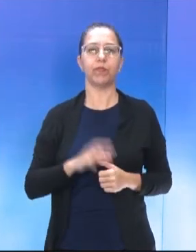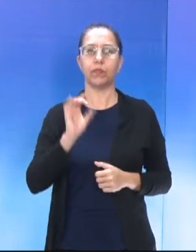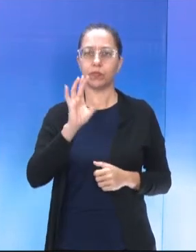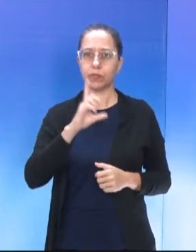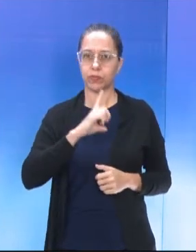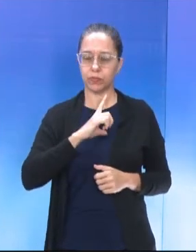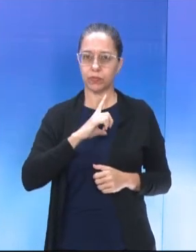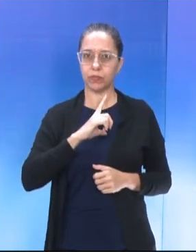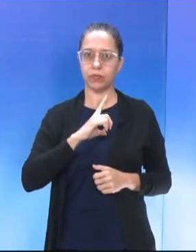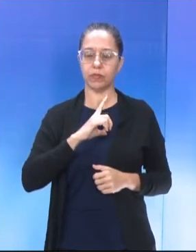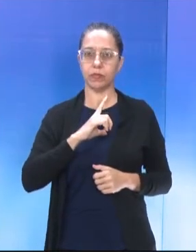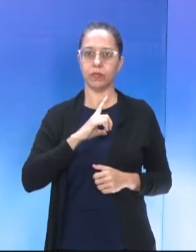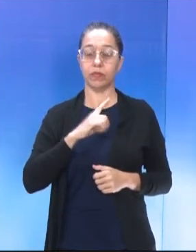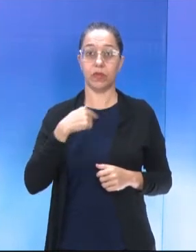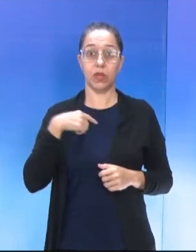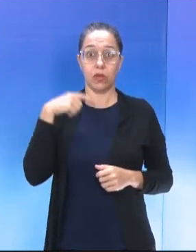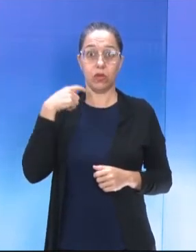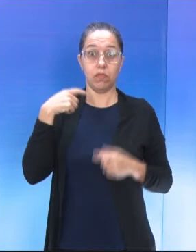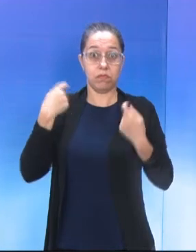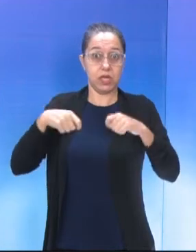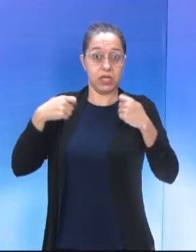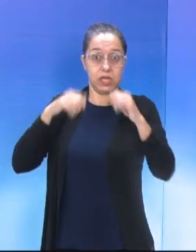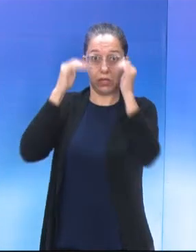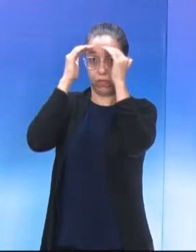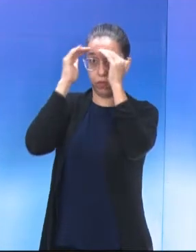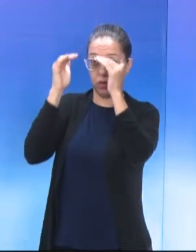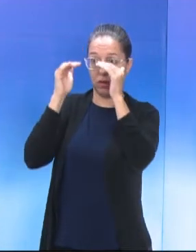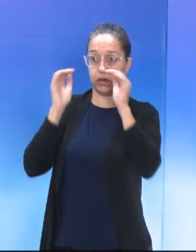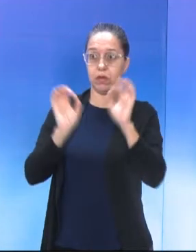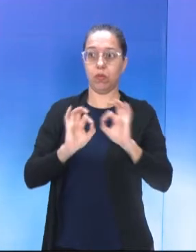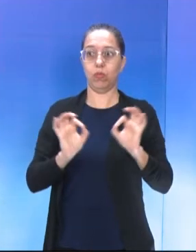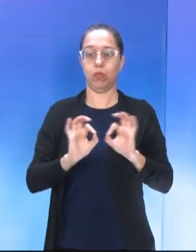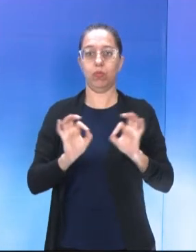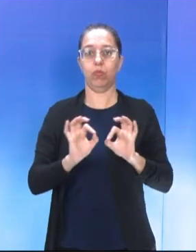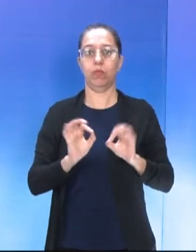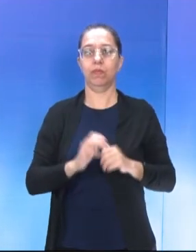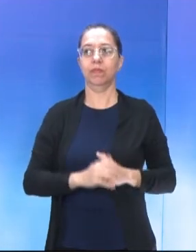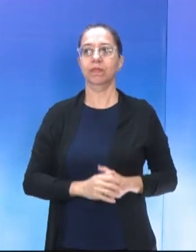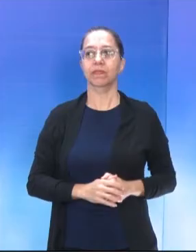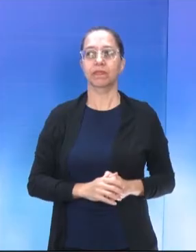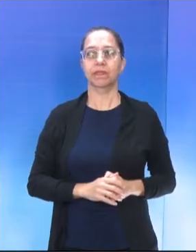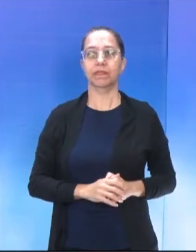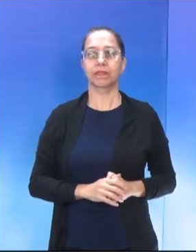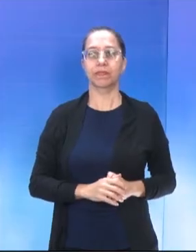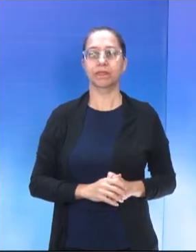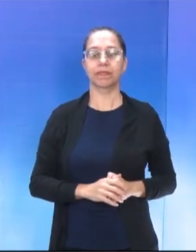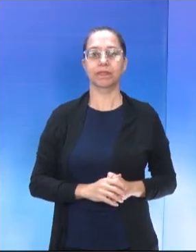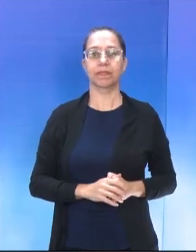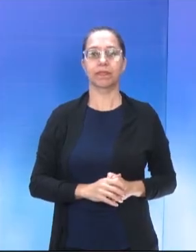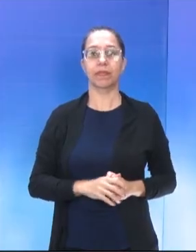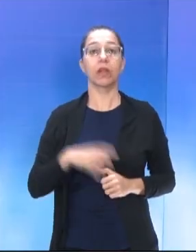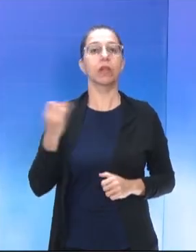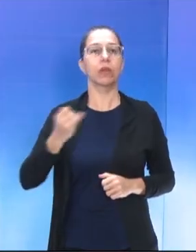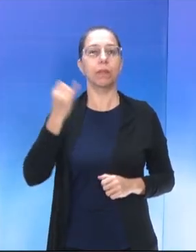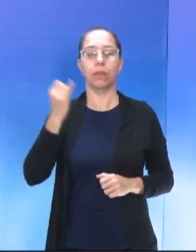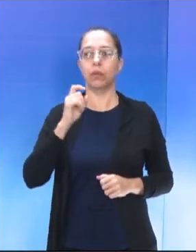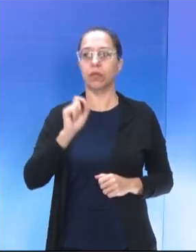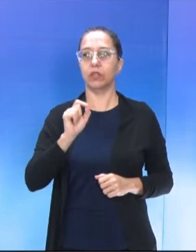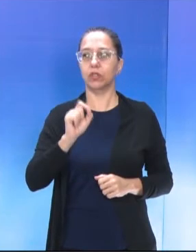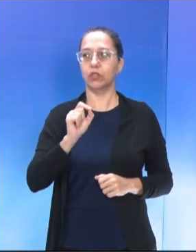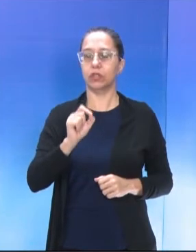essas? Não. Sou obrigado a começar com essas? Também não. Agora, o importante é que você saiba que o seu quinto